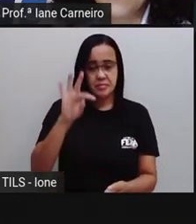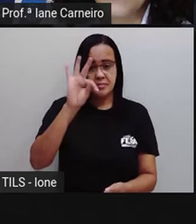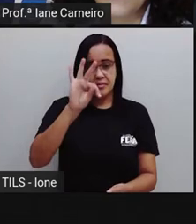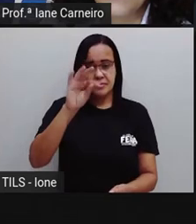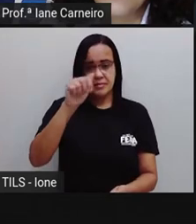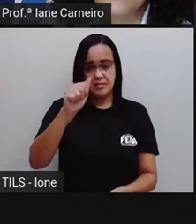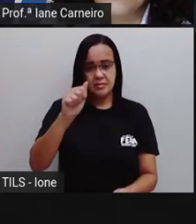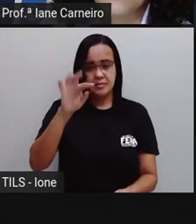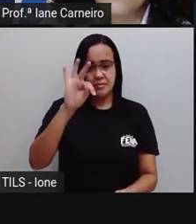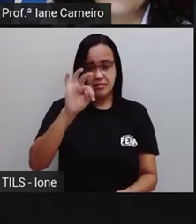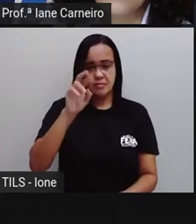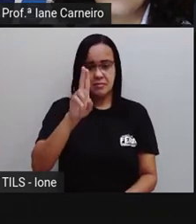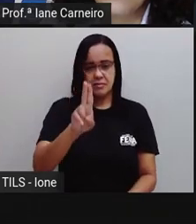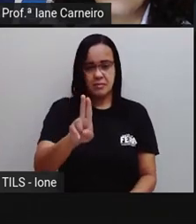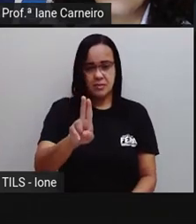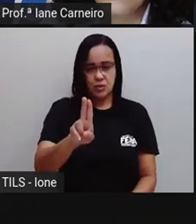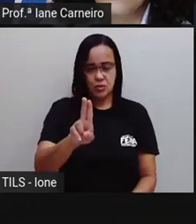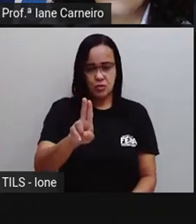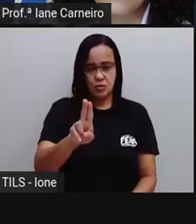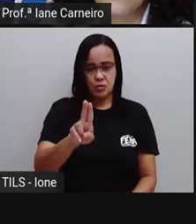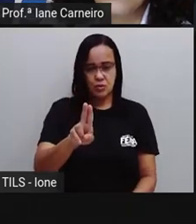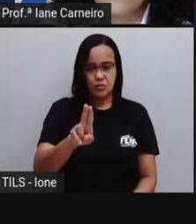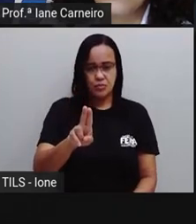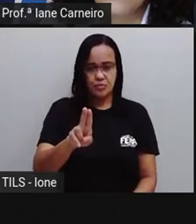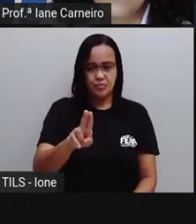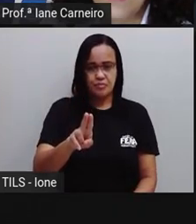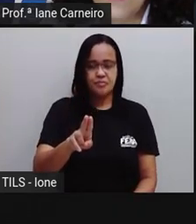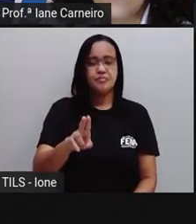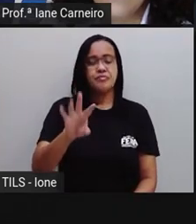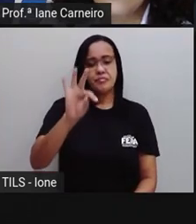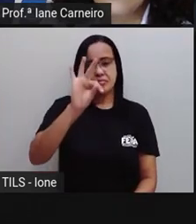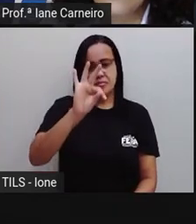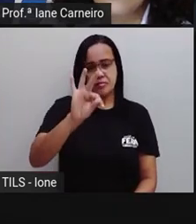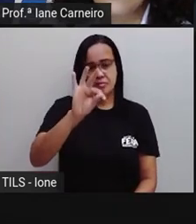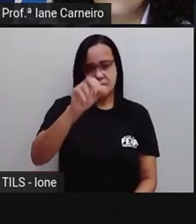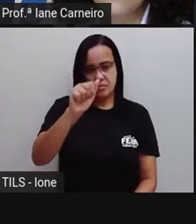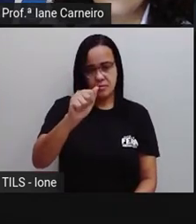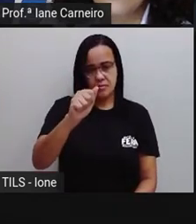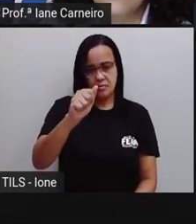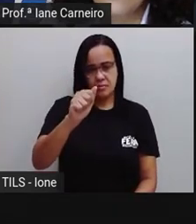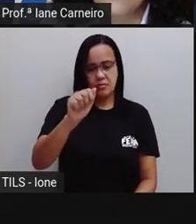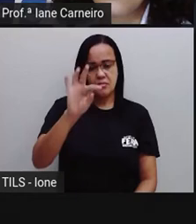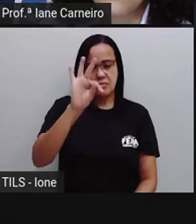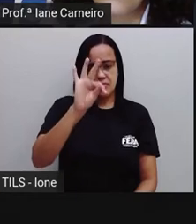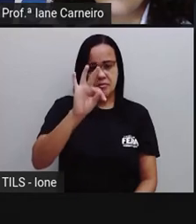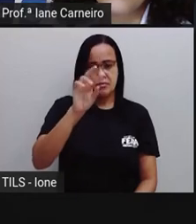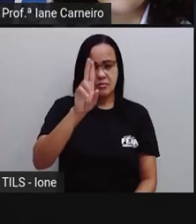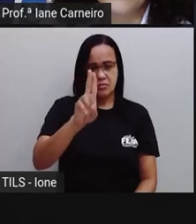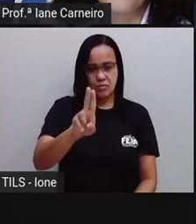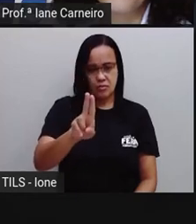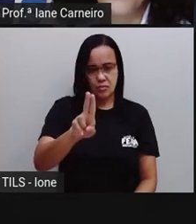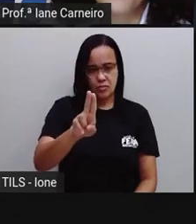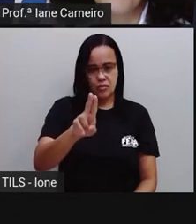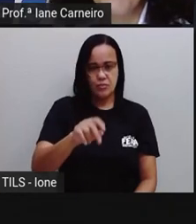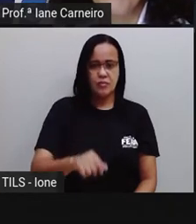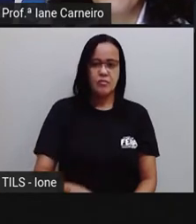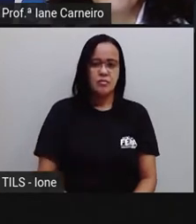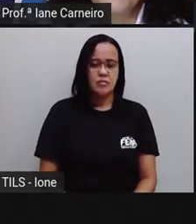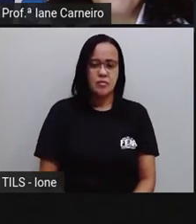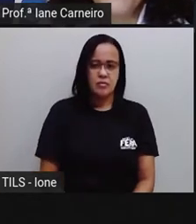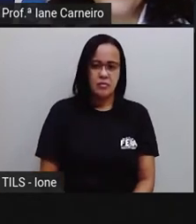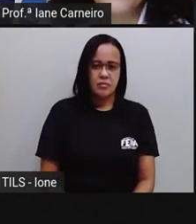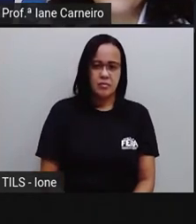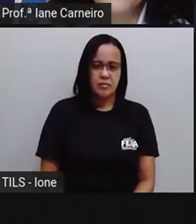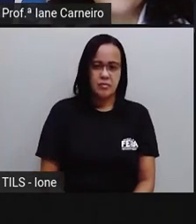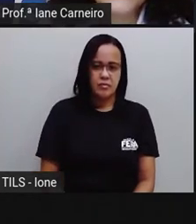fazer o ter assim ó Ah tá e tu tá joia